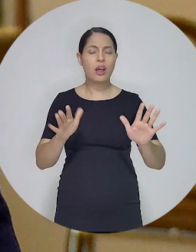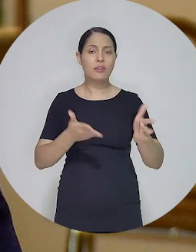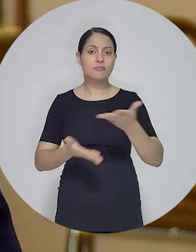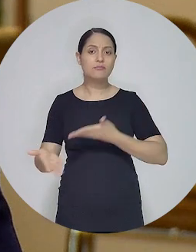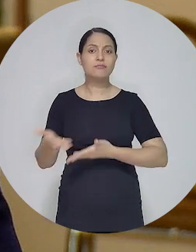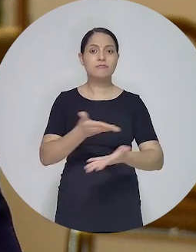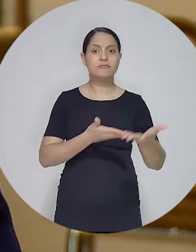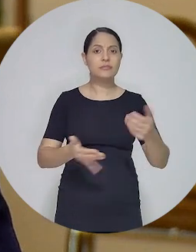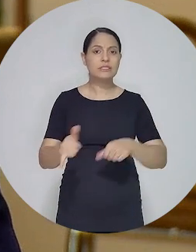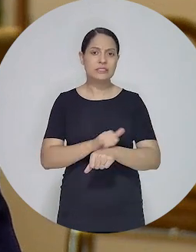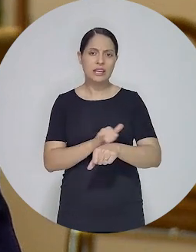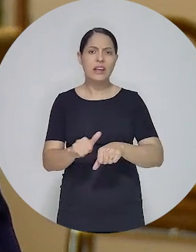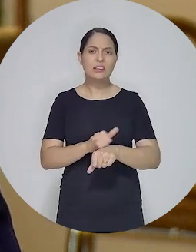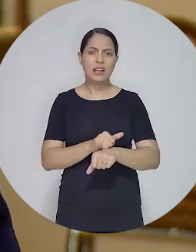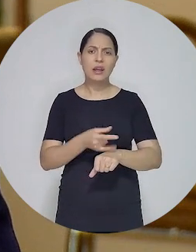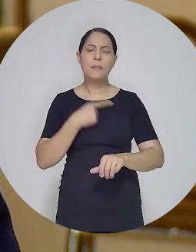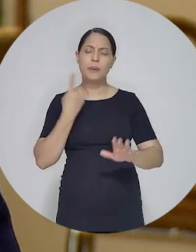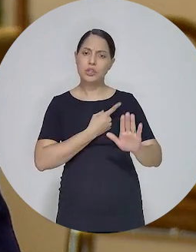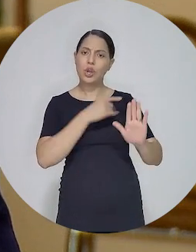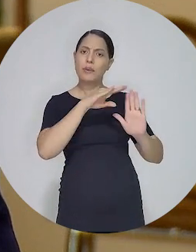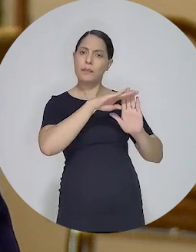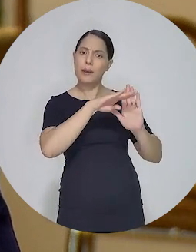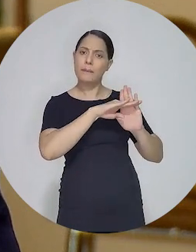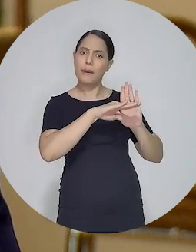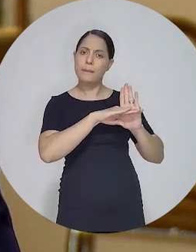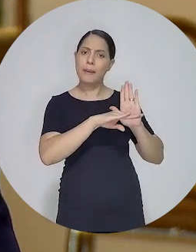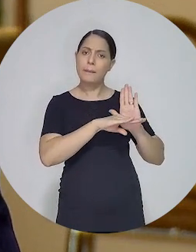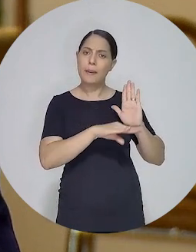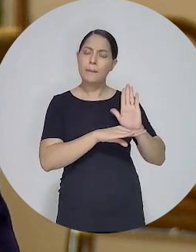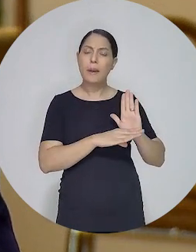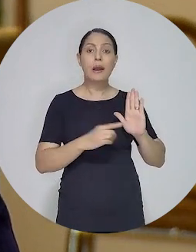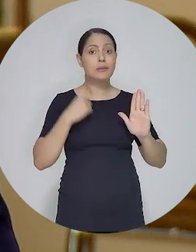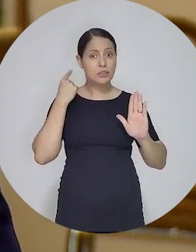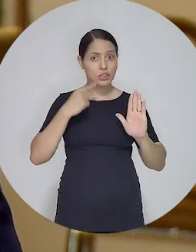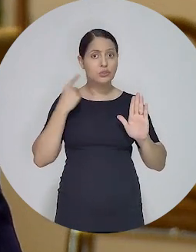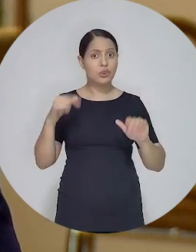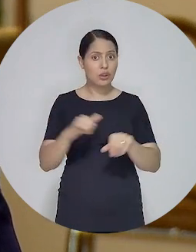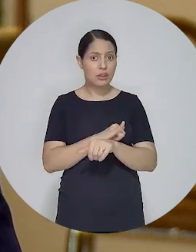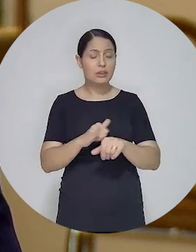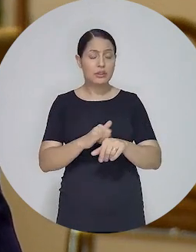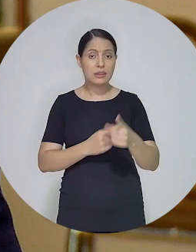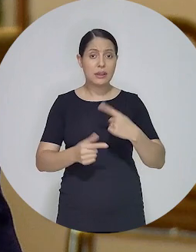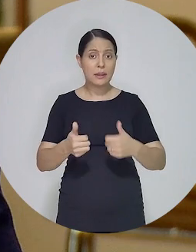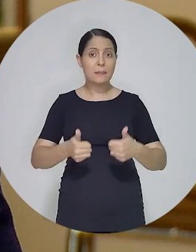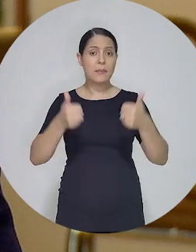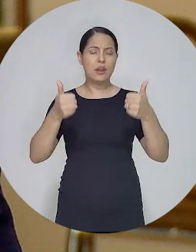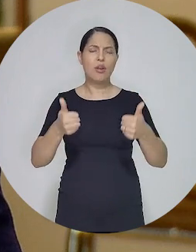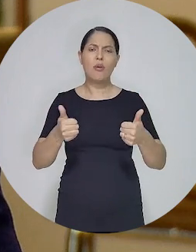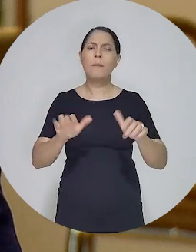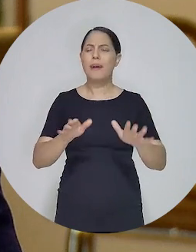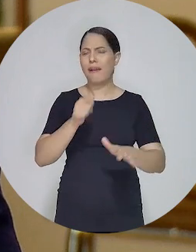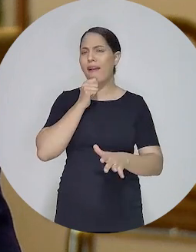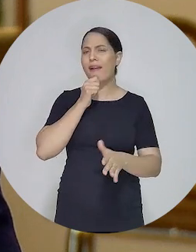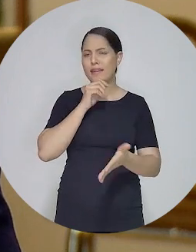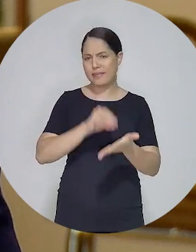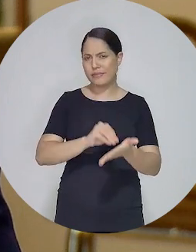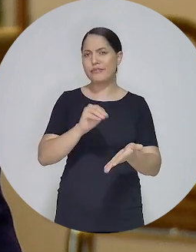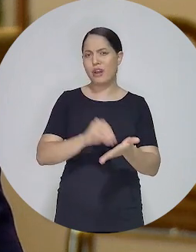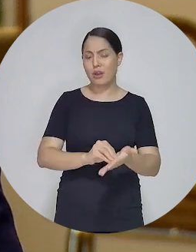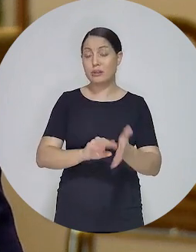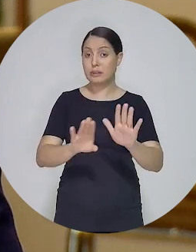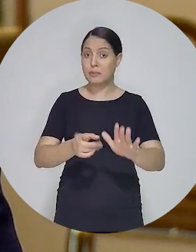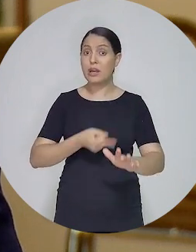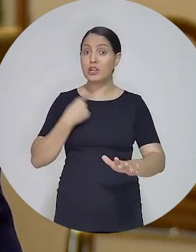diálogo para que nós consigamos construir as melhores pautas para a advocacia. Claro que ainda há outros atores com quem pretendemos